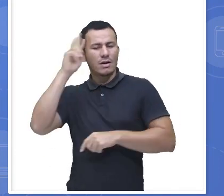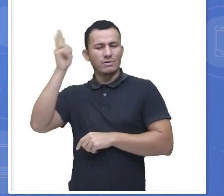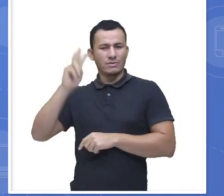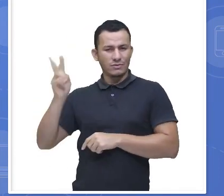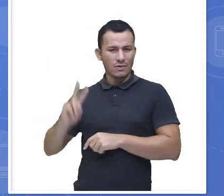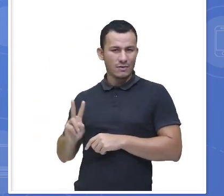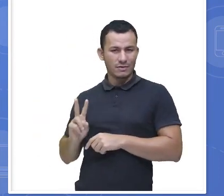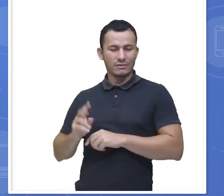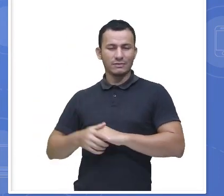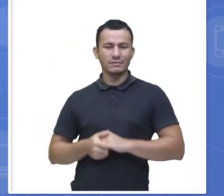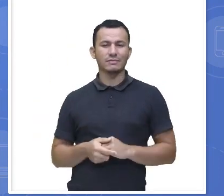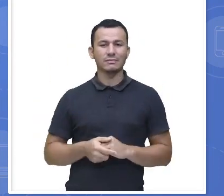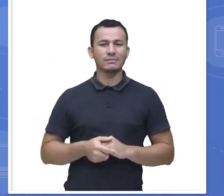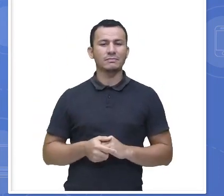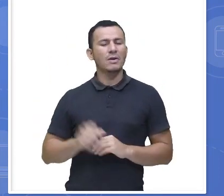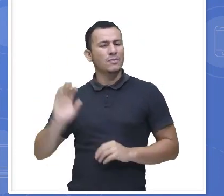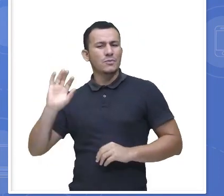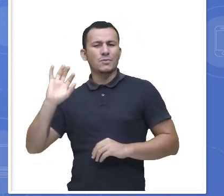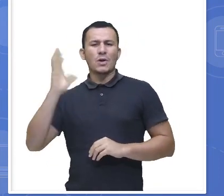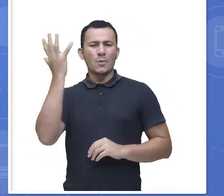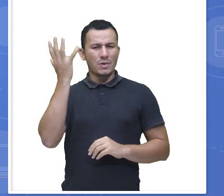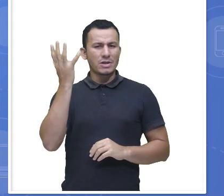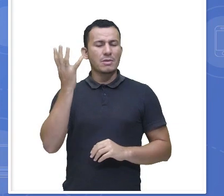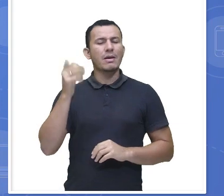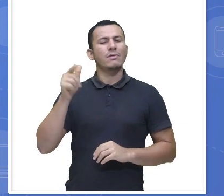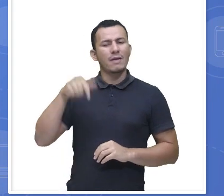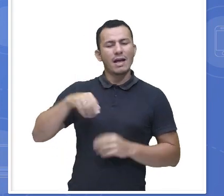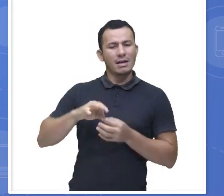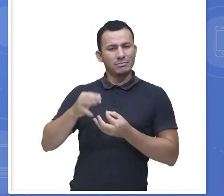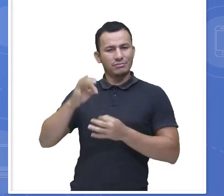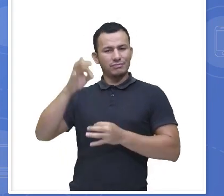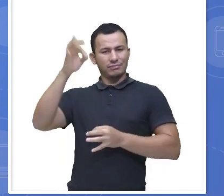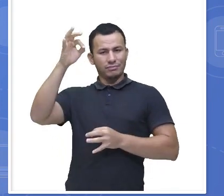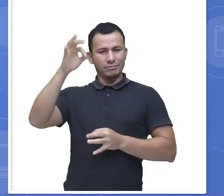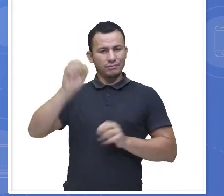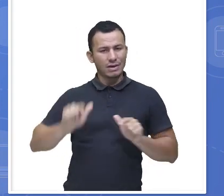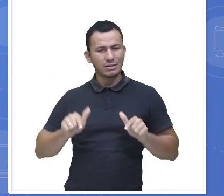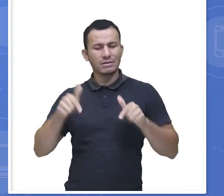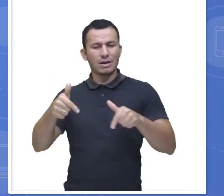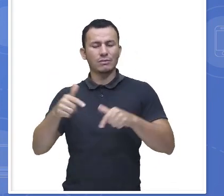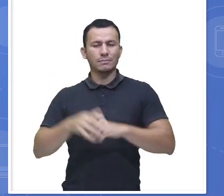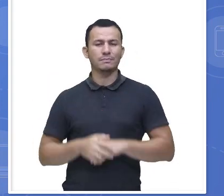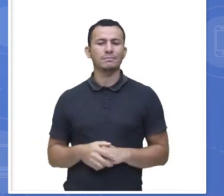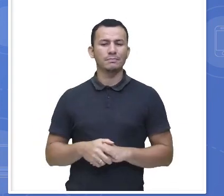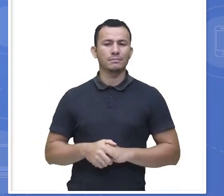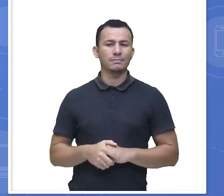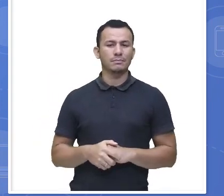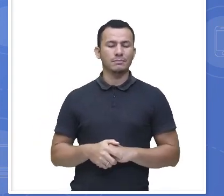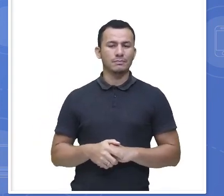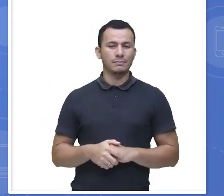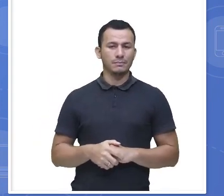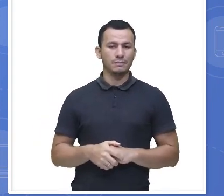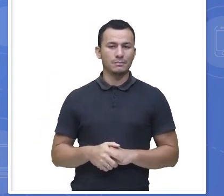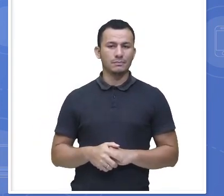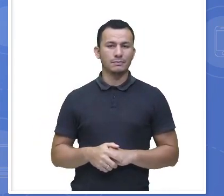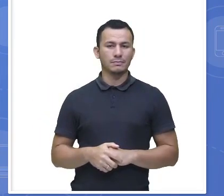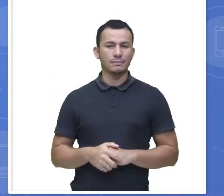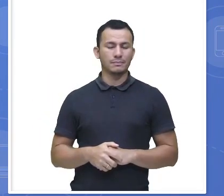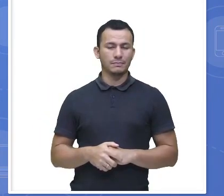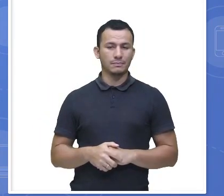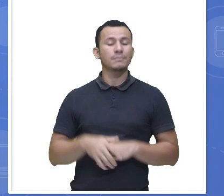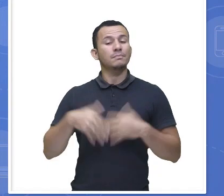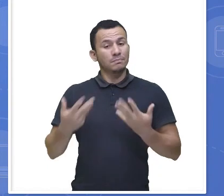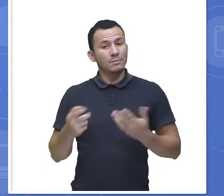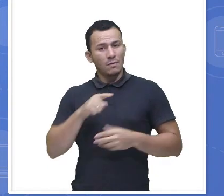história em si, né? Os fatos, os acontecimentos estão se desenrolando ali. E a pergunta é, o que acontece? Agora nós vamos, que